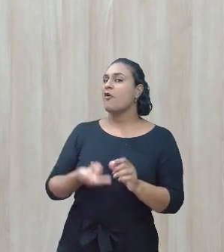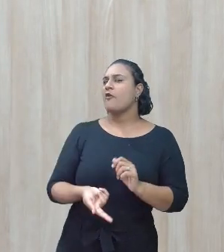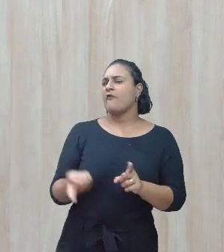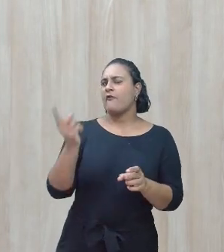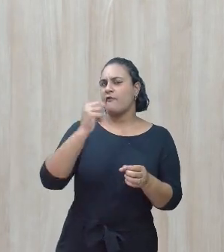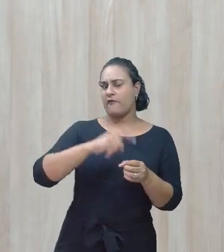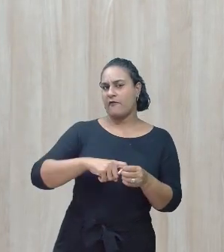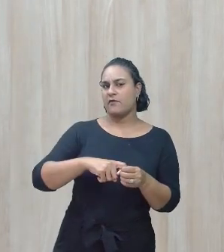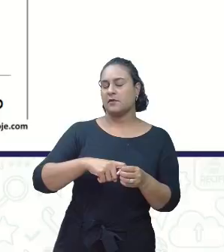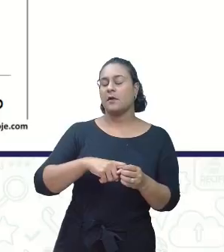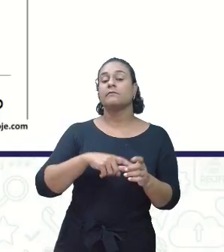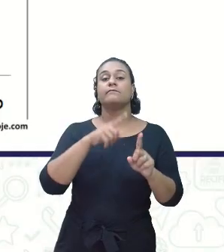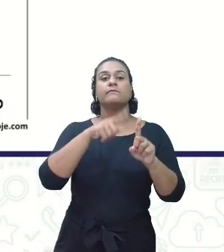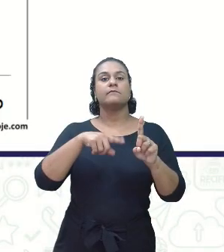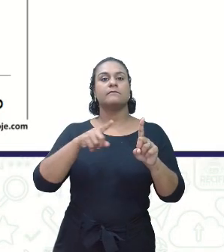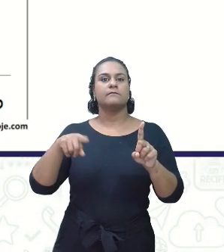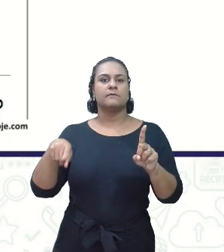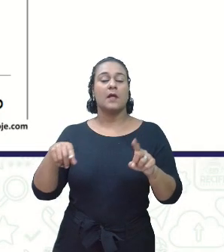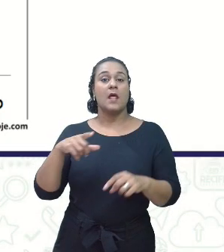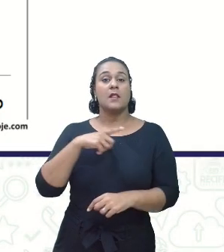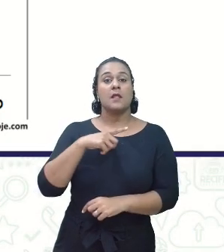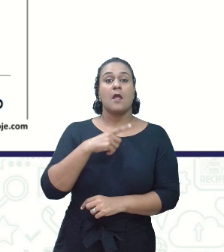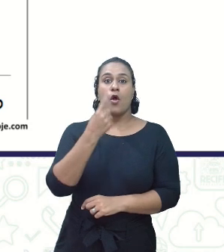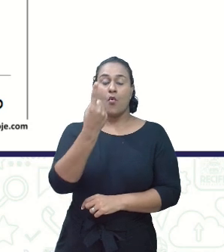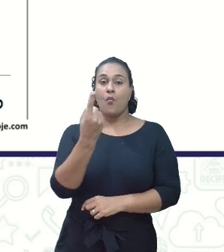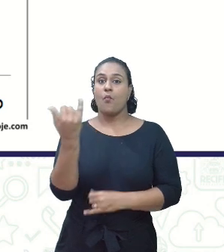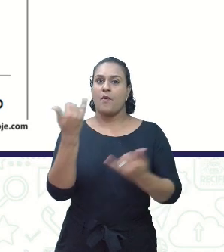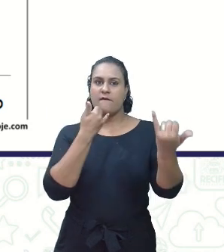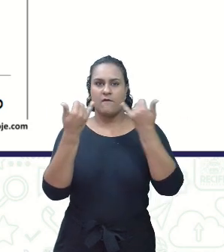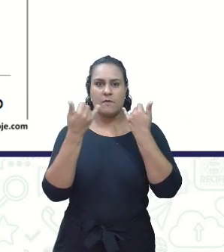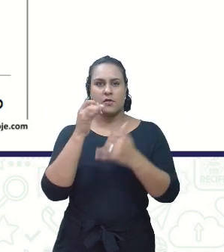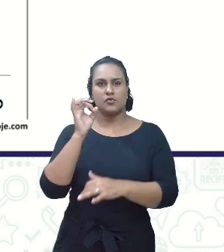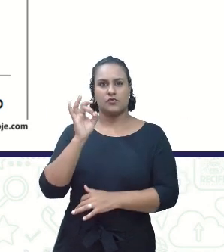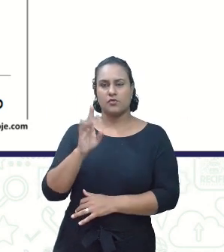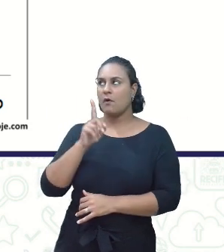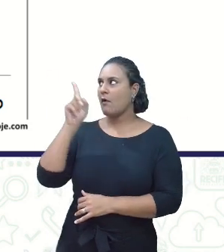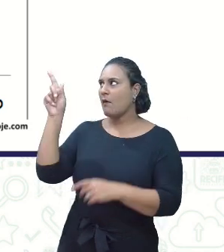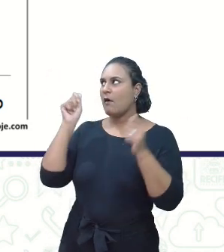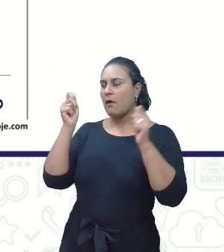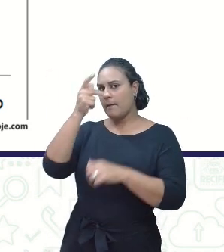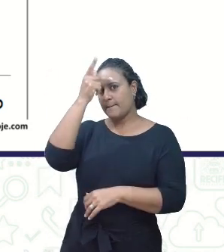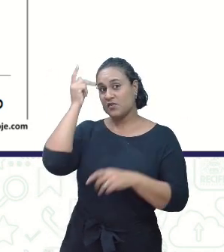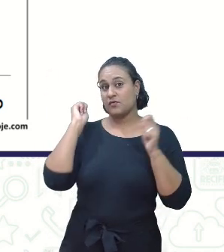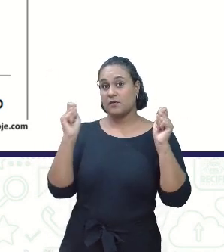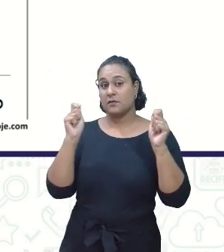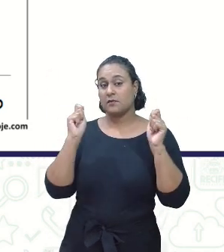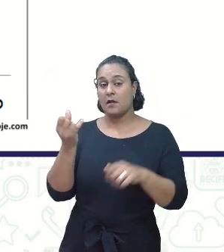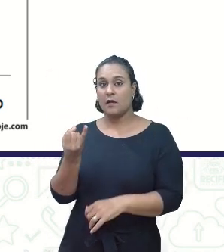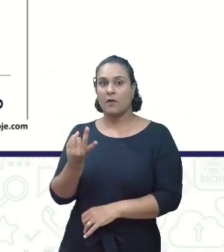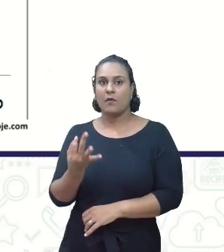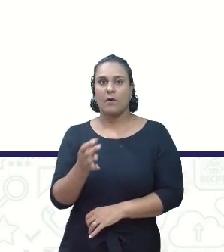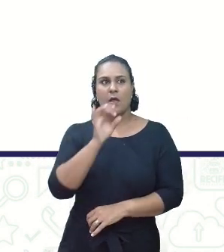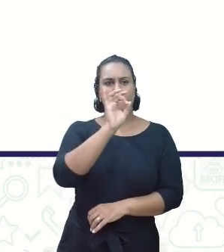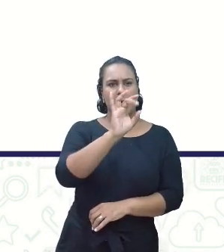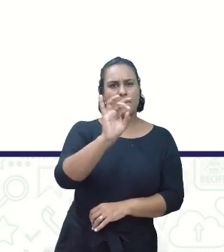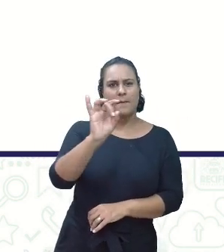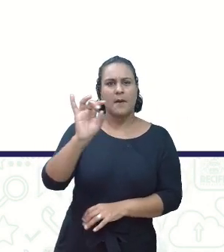um pouquinho, ele tratava de uma única informação, né? Os torcedores, as quantidades e qual era cada